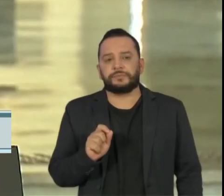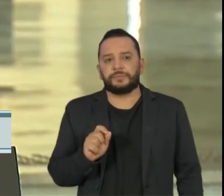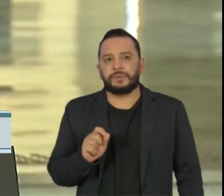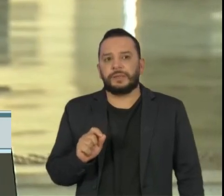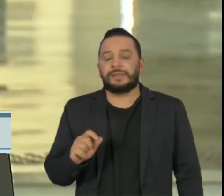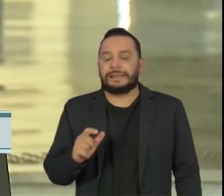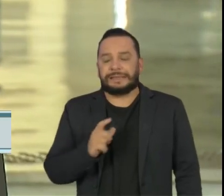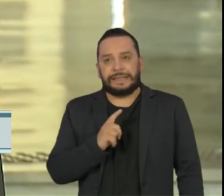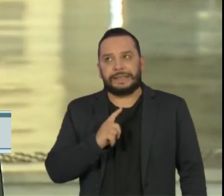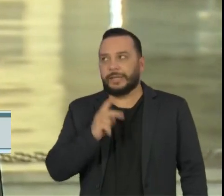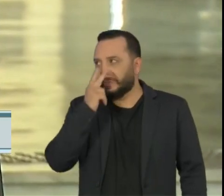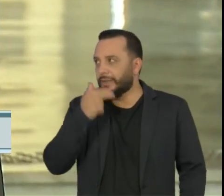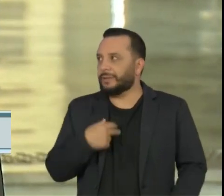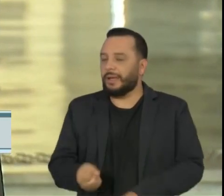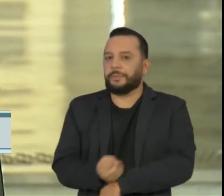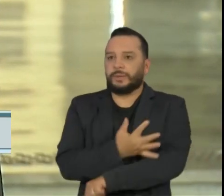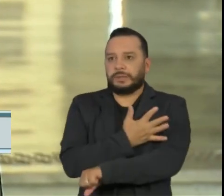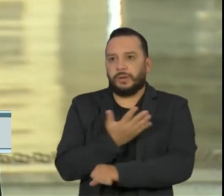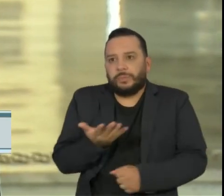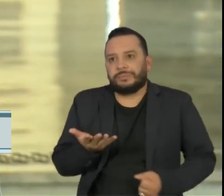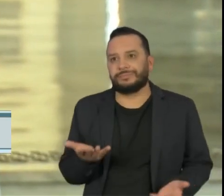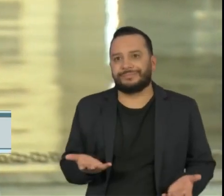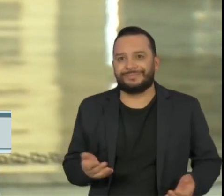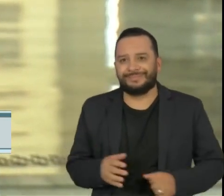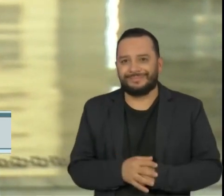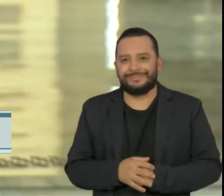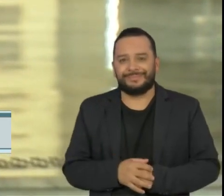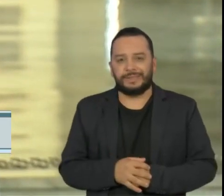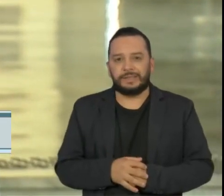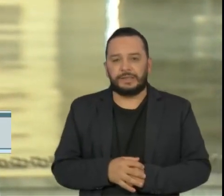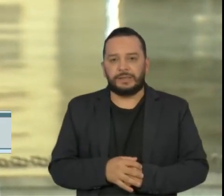traz emoções, né? Bom,